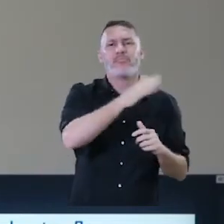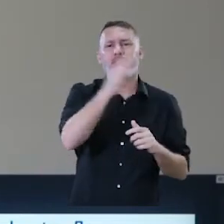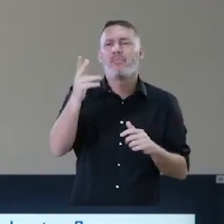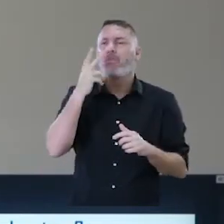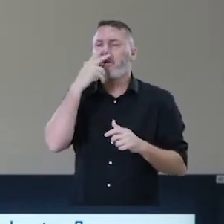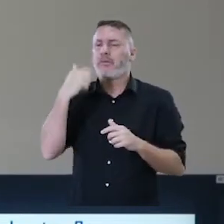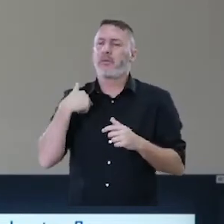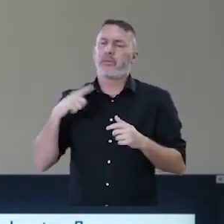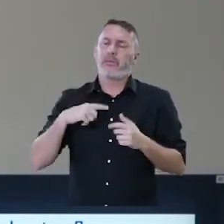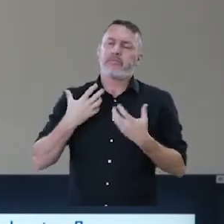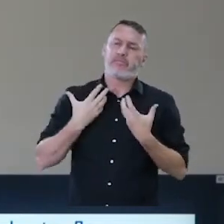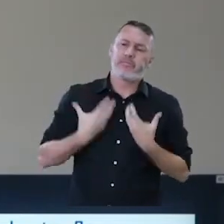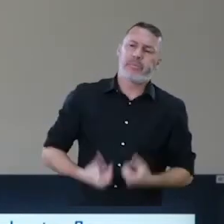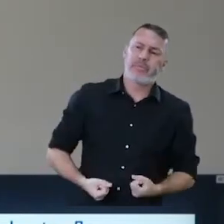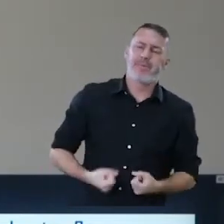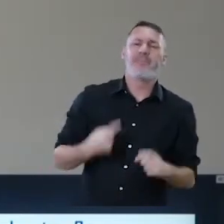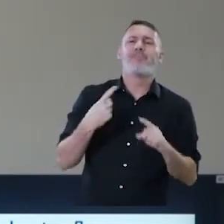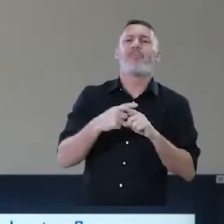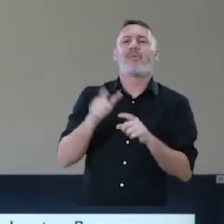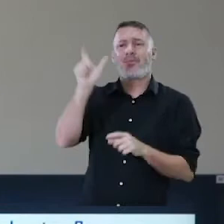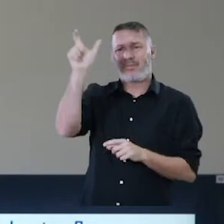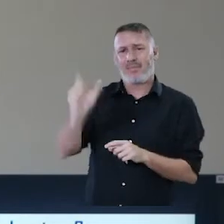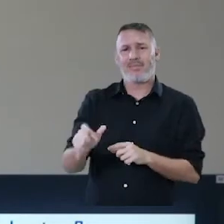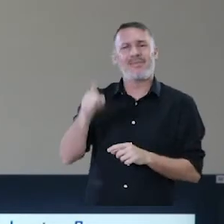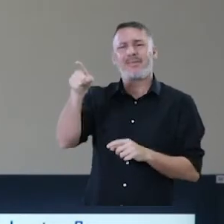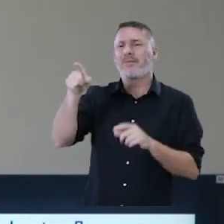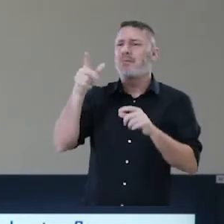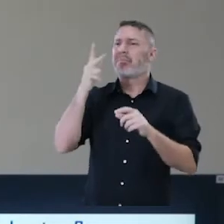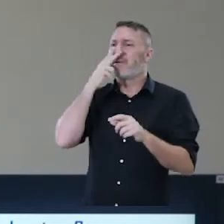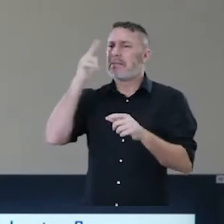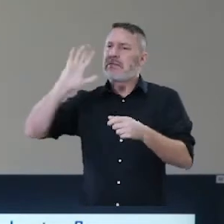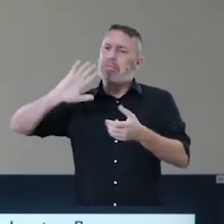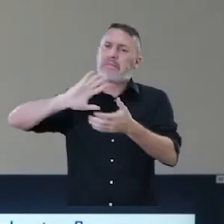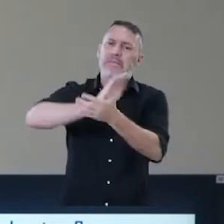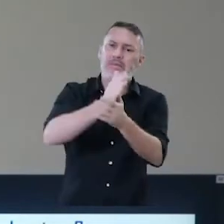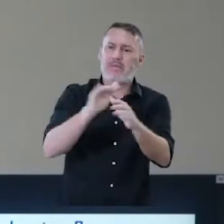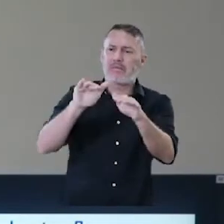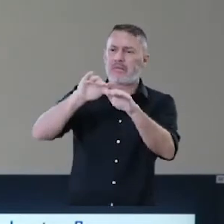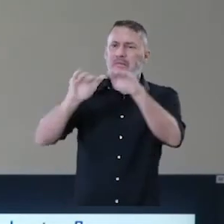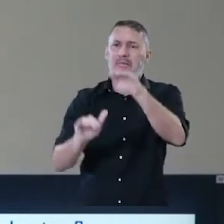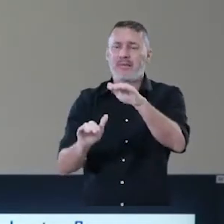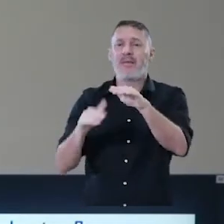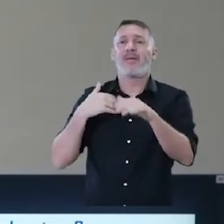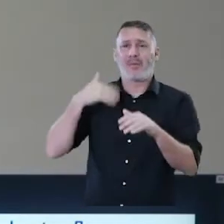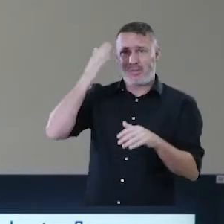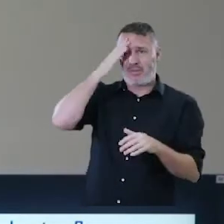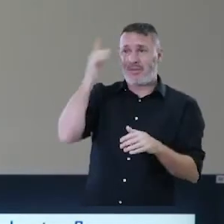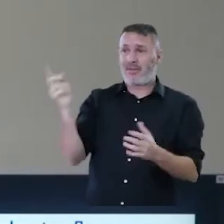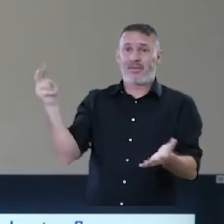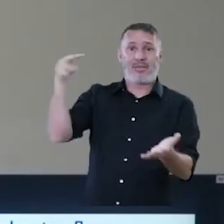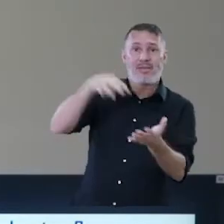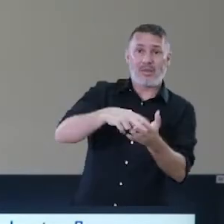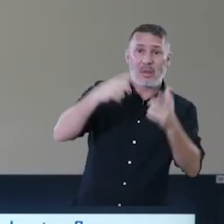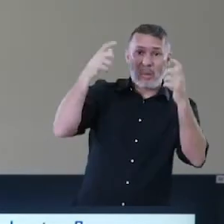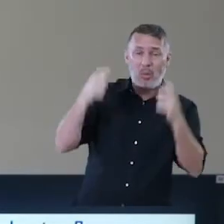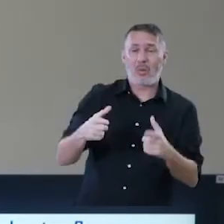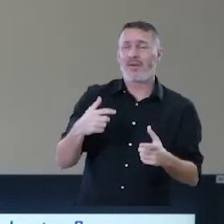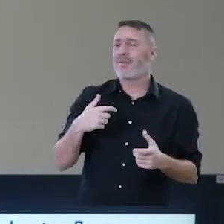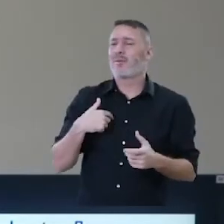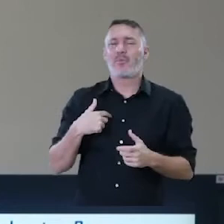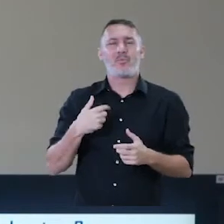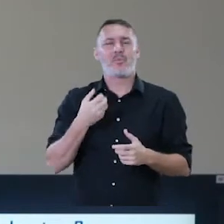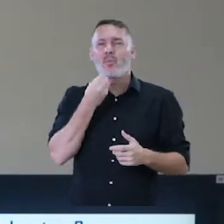ir, isso me desestimula. Porque, meu amor, você é um sujeito desigual. E saber que você está ali,